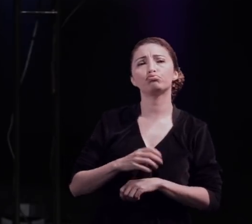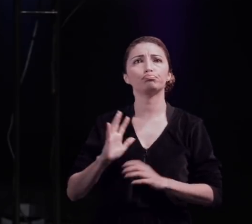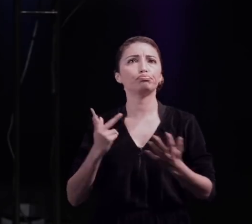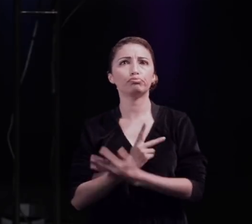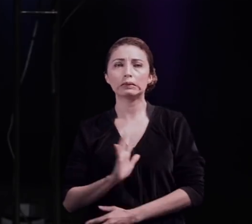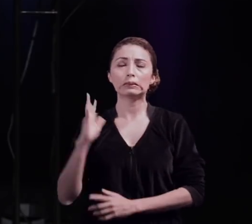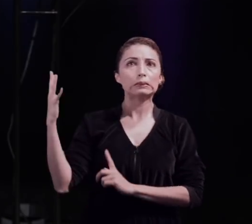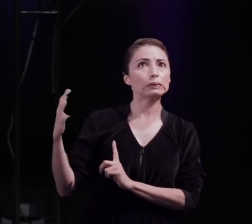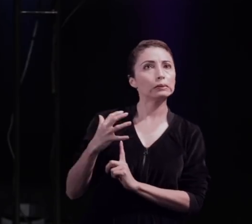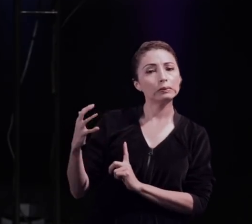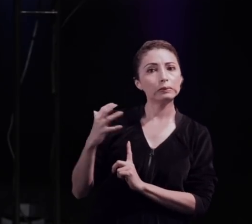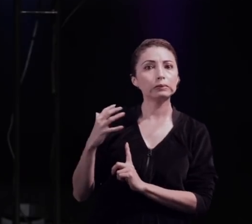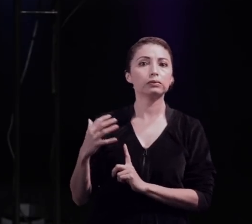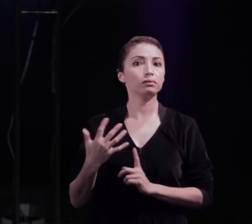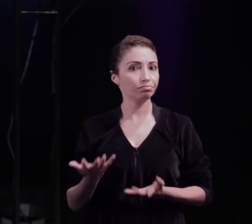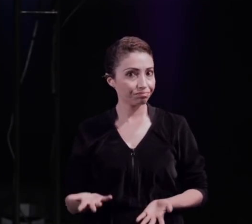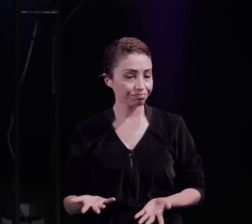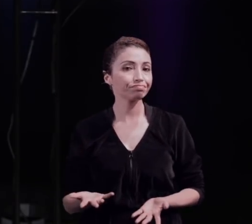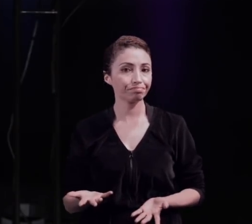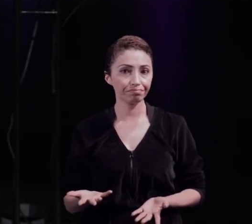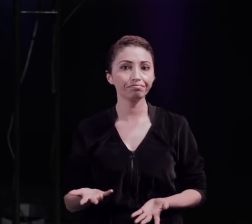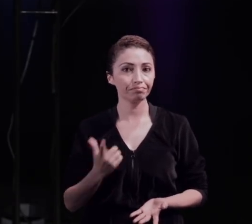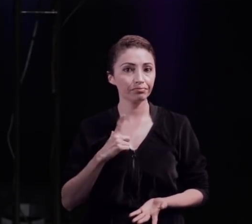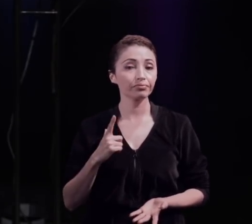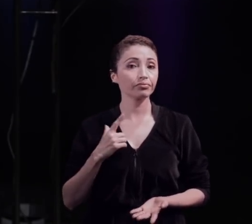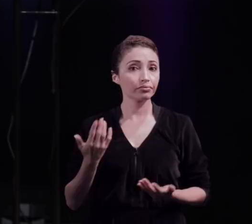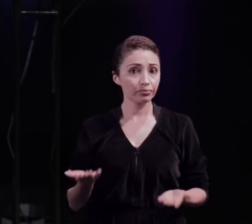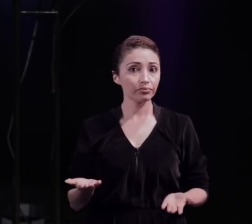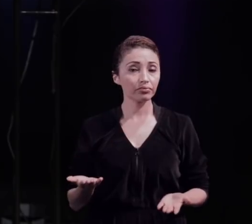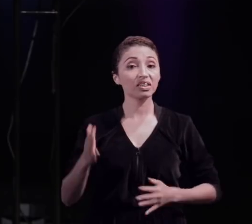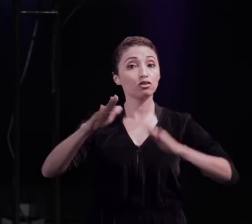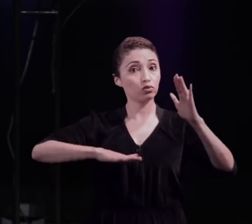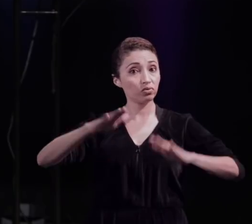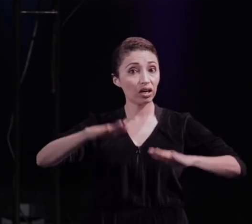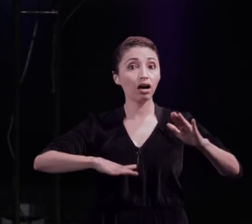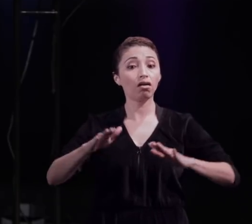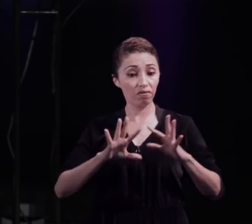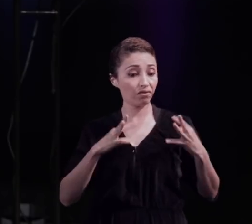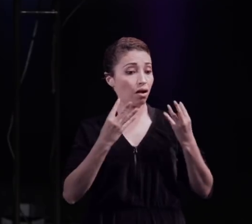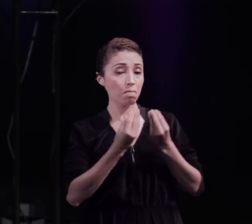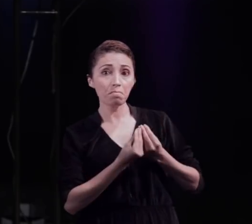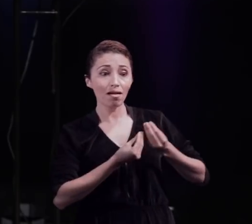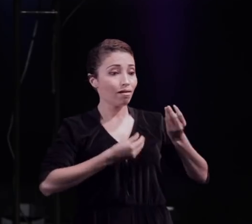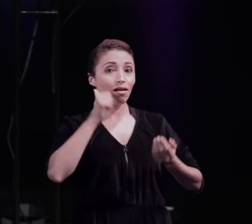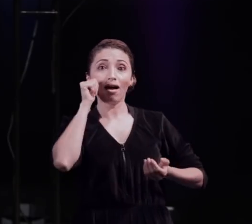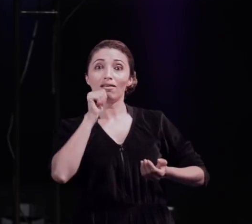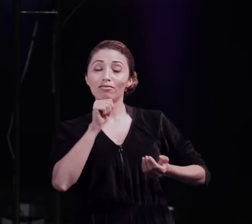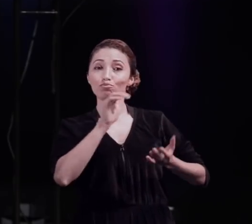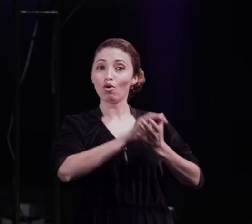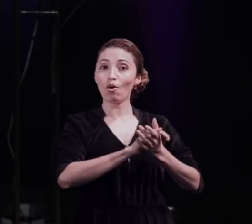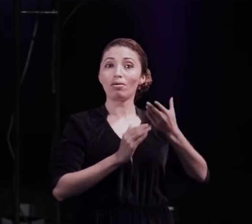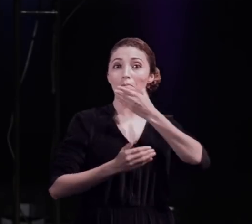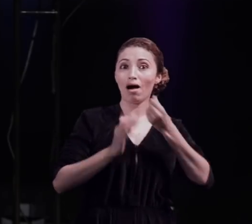naquilo que você desenvolve. Você é pressionado no desenvolvimento familiar, nos relacionamentos com sua esposa,